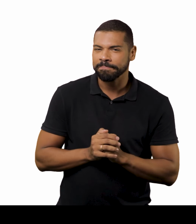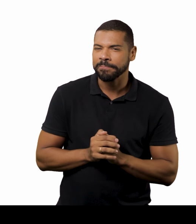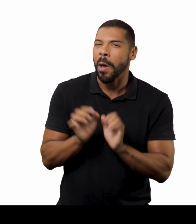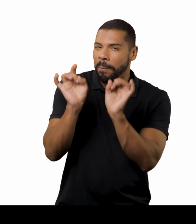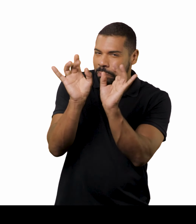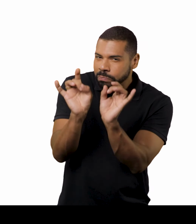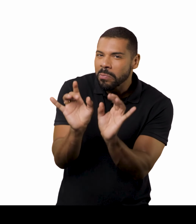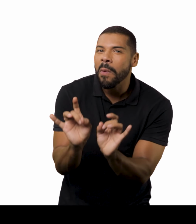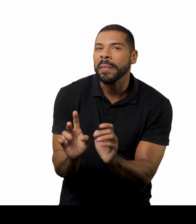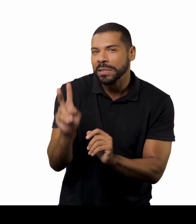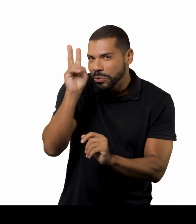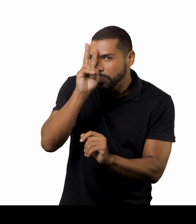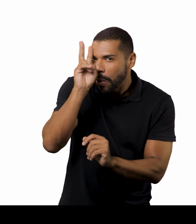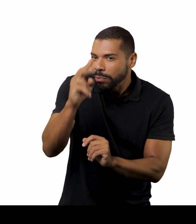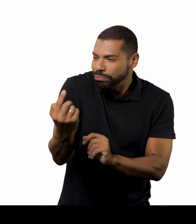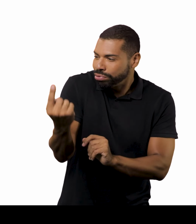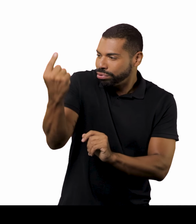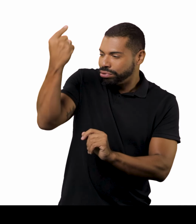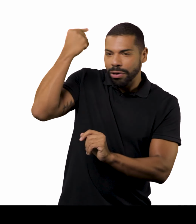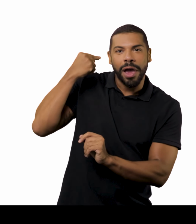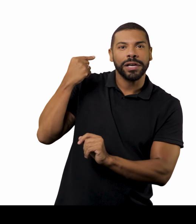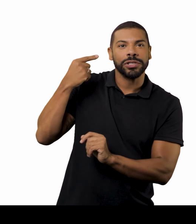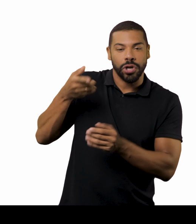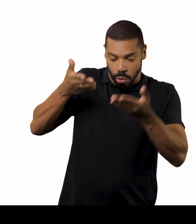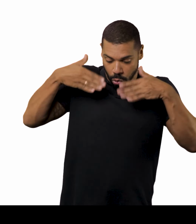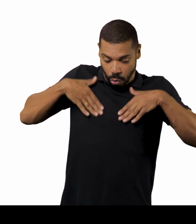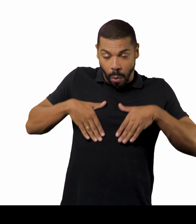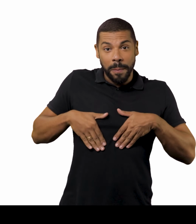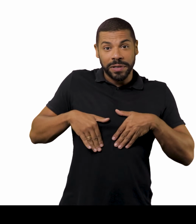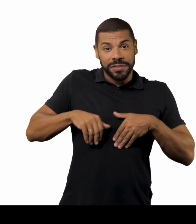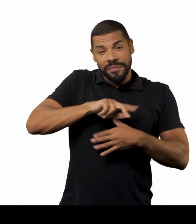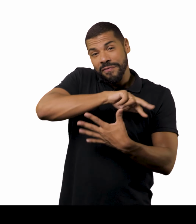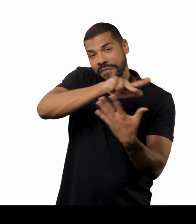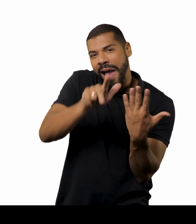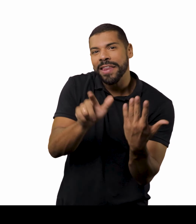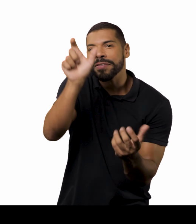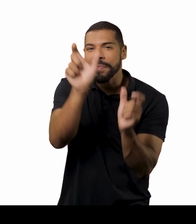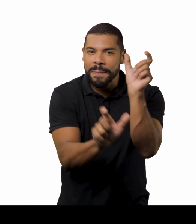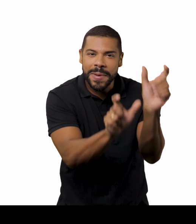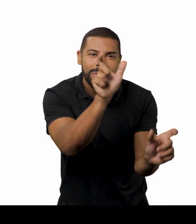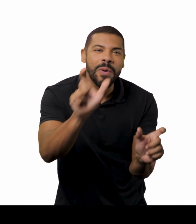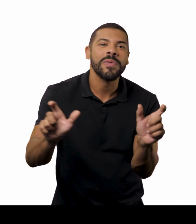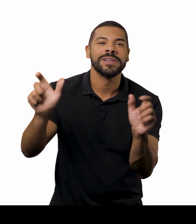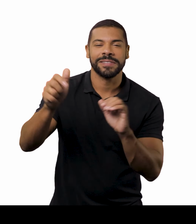construído. É muita história, né? Passou pelo corpo de muitas pessoas, né?